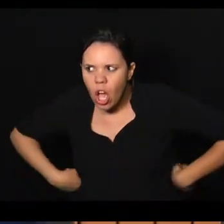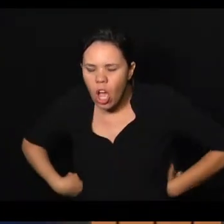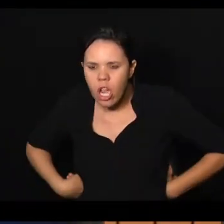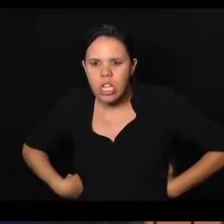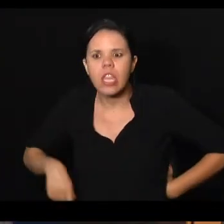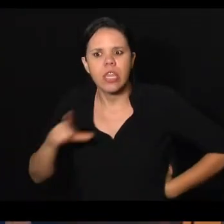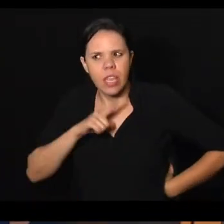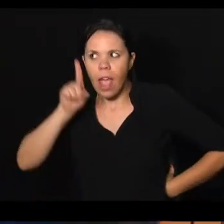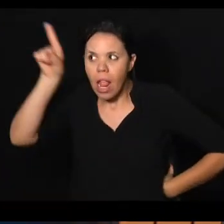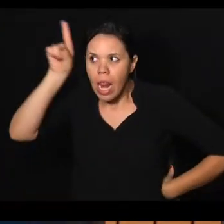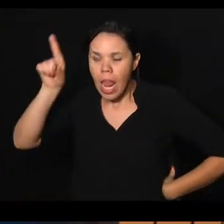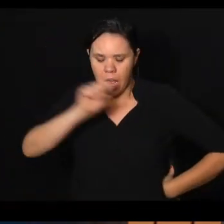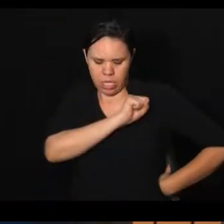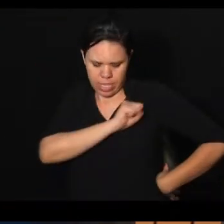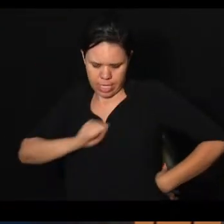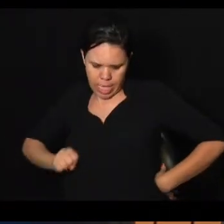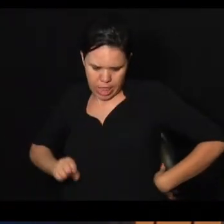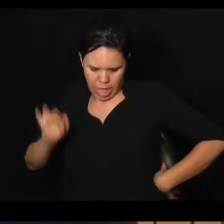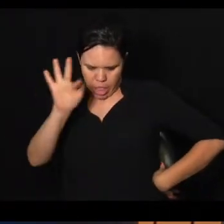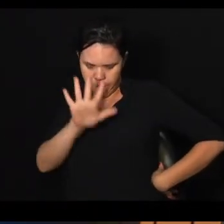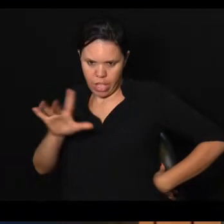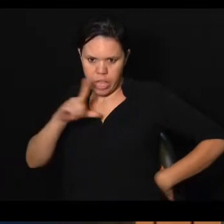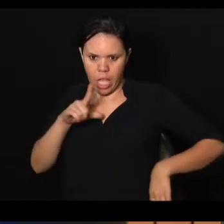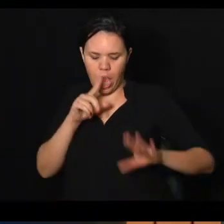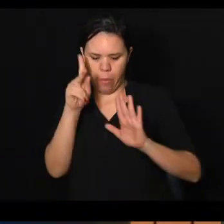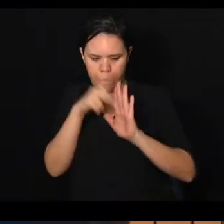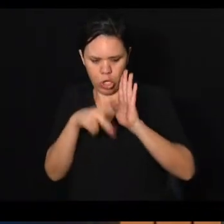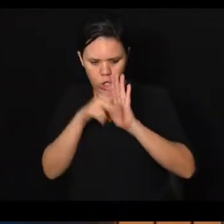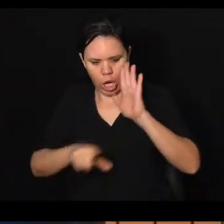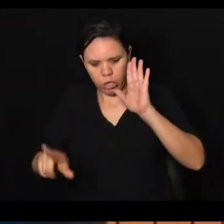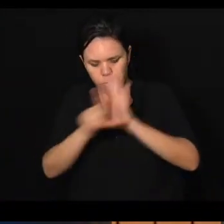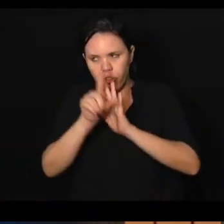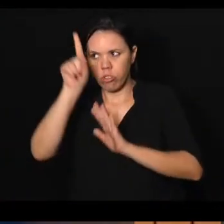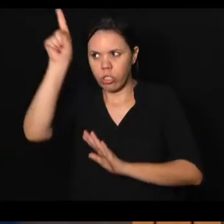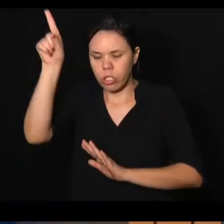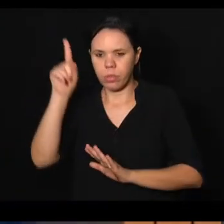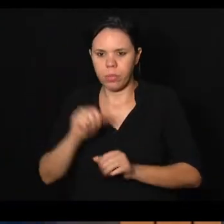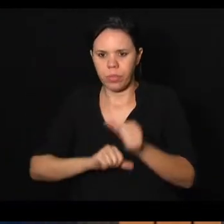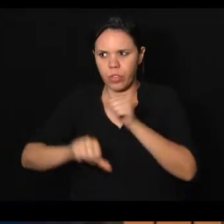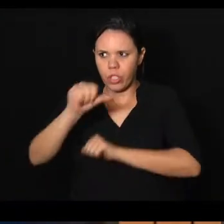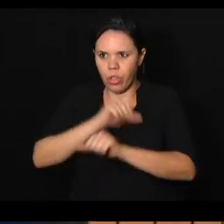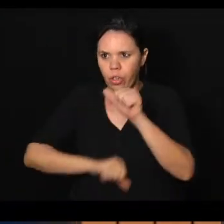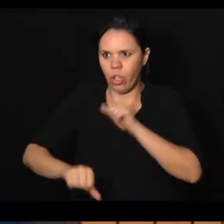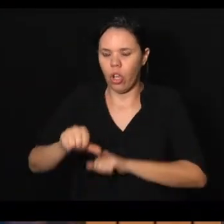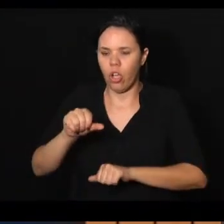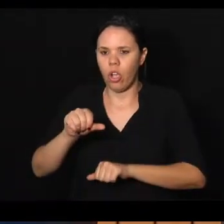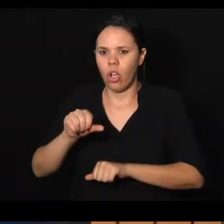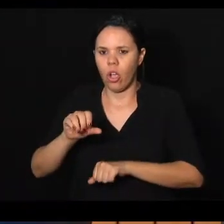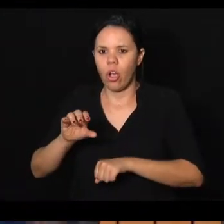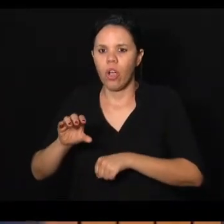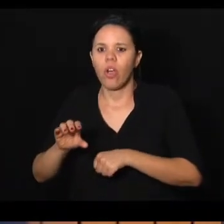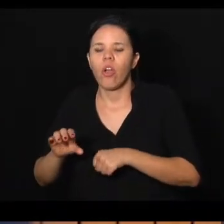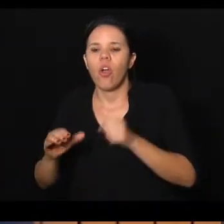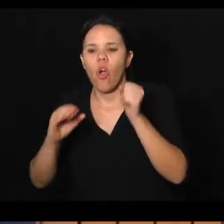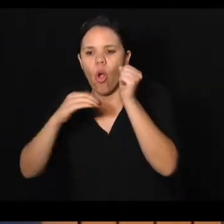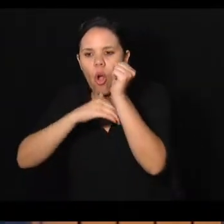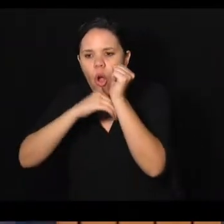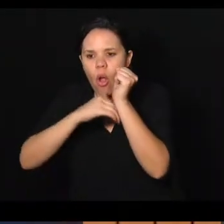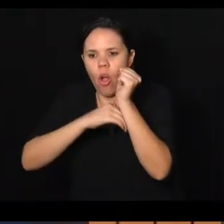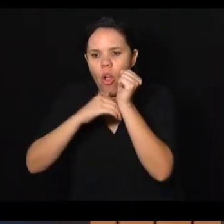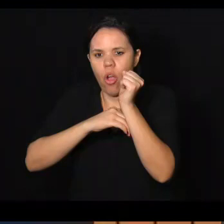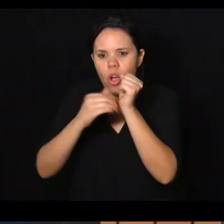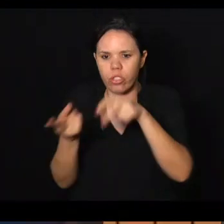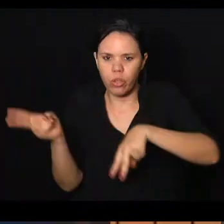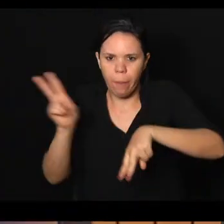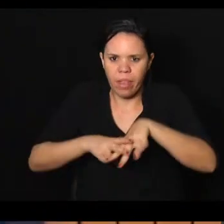no Senado Federal um projeto de lei, a reforma do Código Penal, que tem um artigo que é